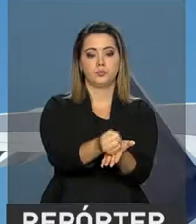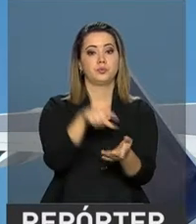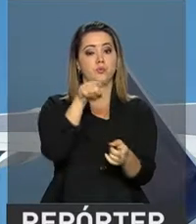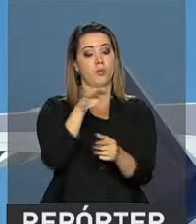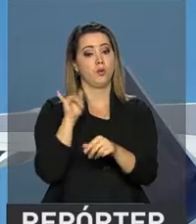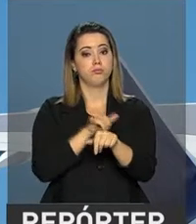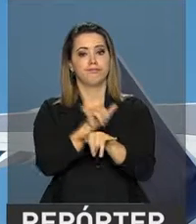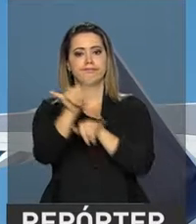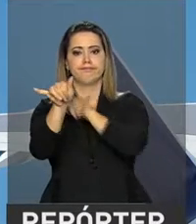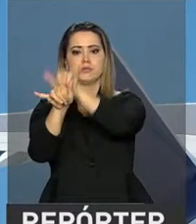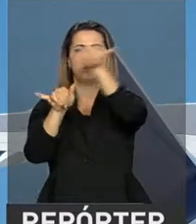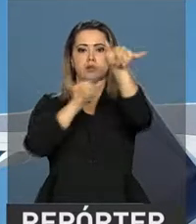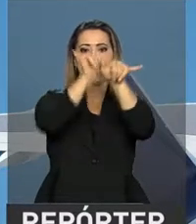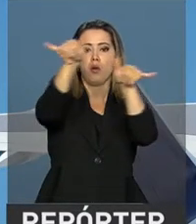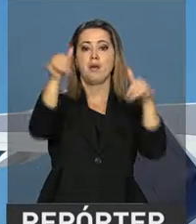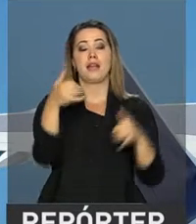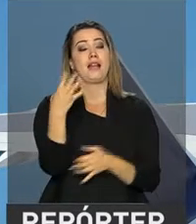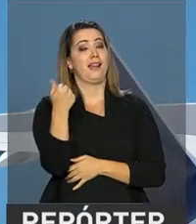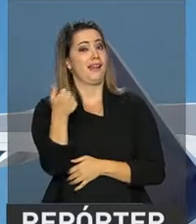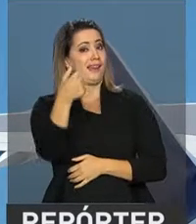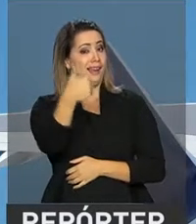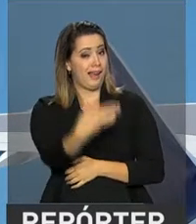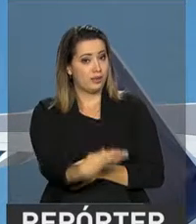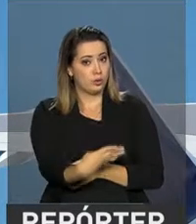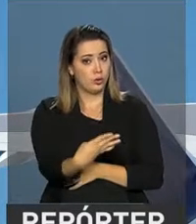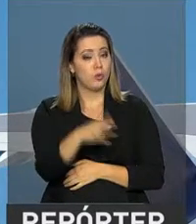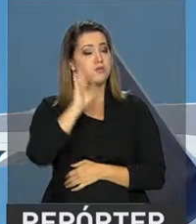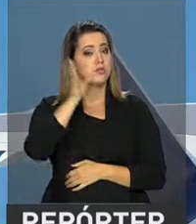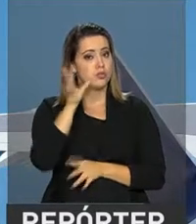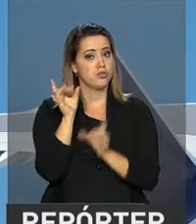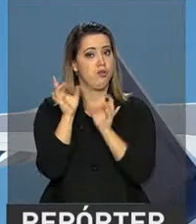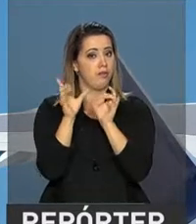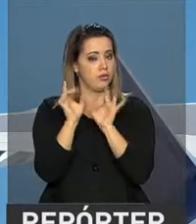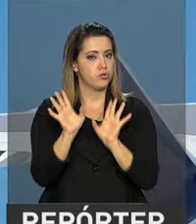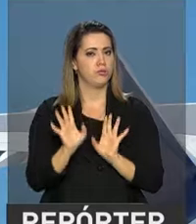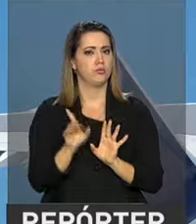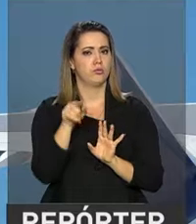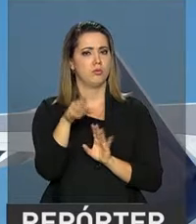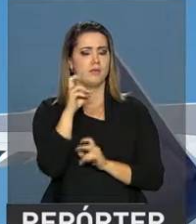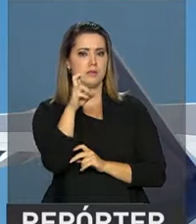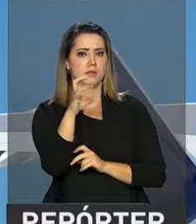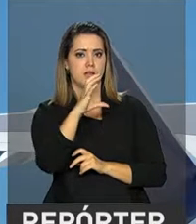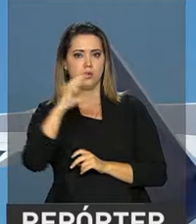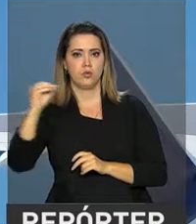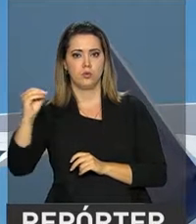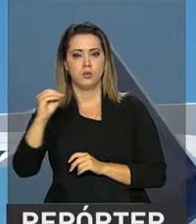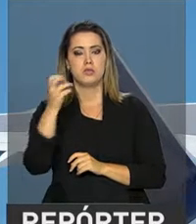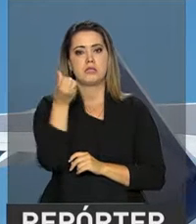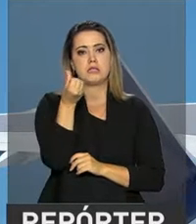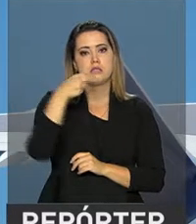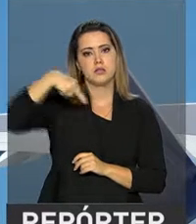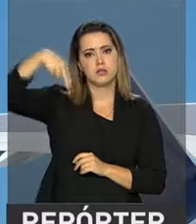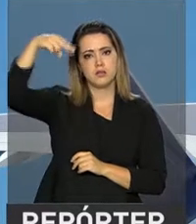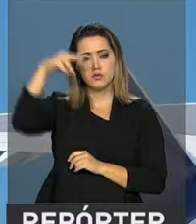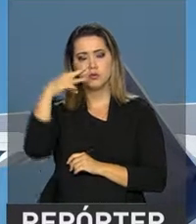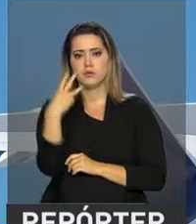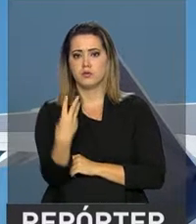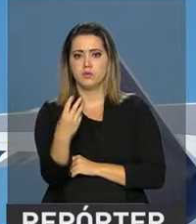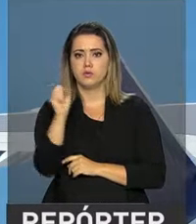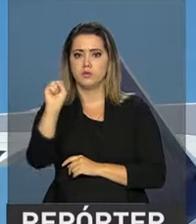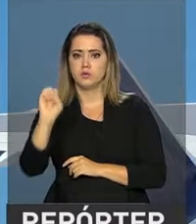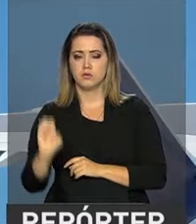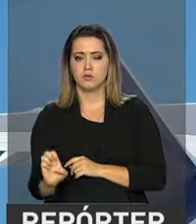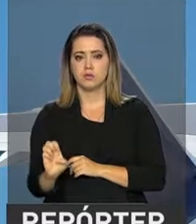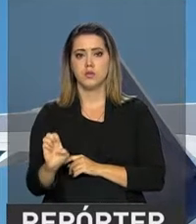aeroportuário 14 aeroportos vão ser privatizados 5 no centro-oeste 6 no nordeste e três no